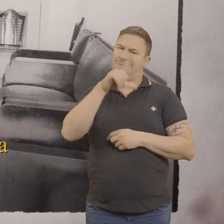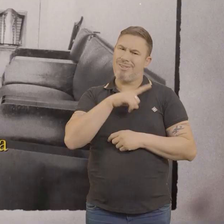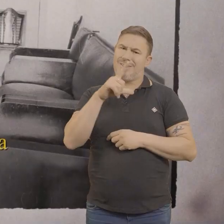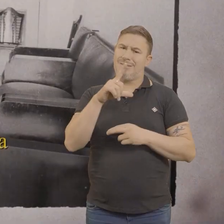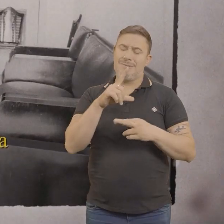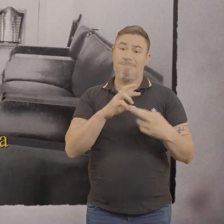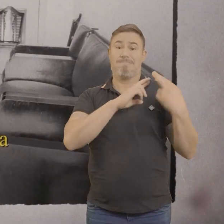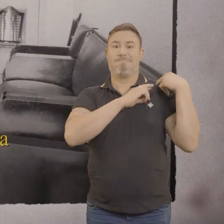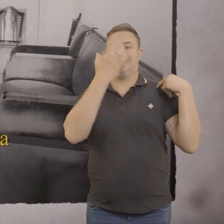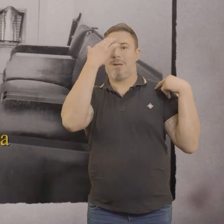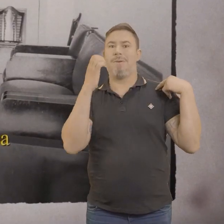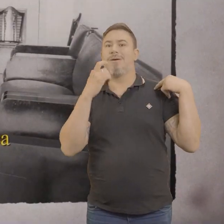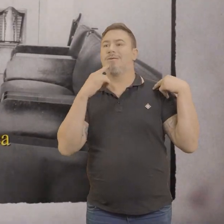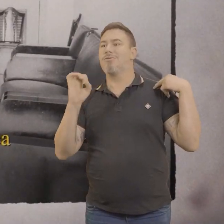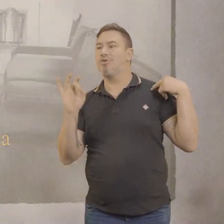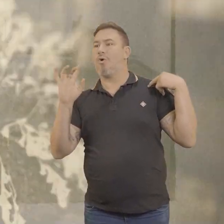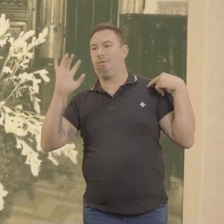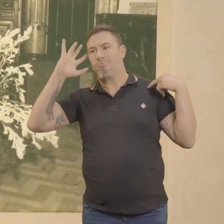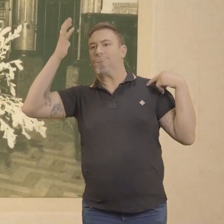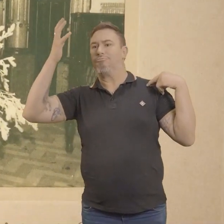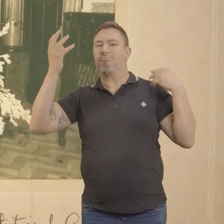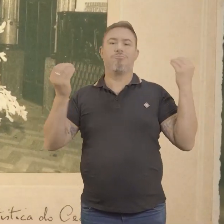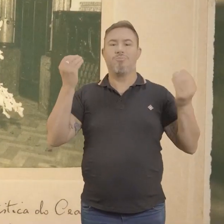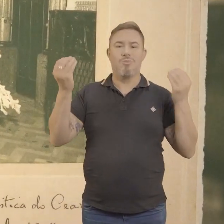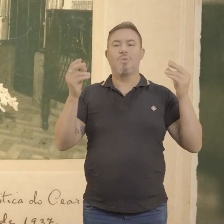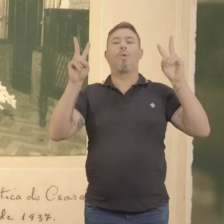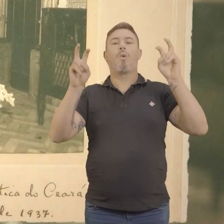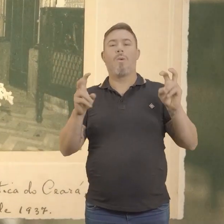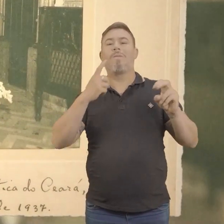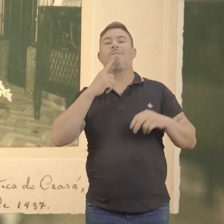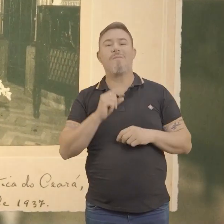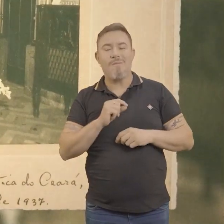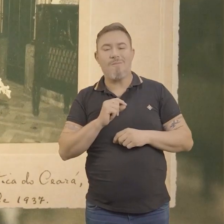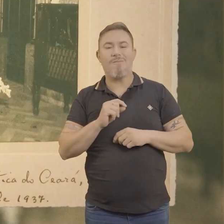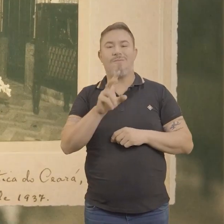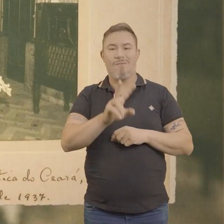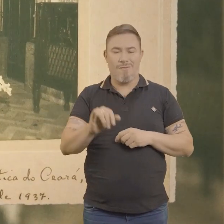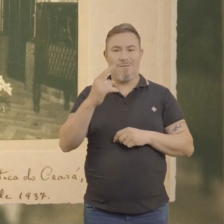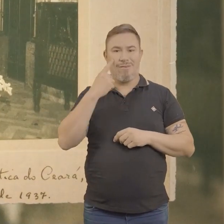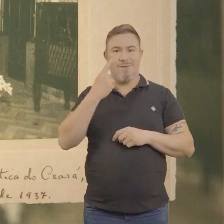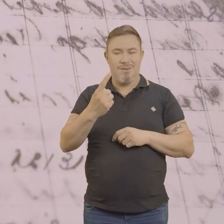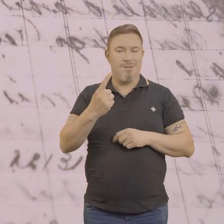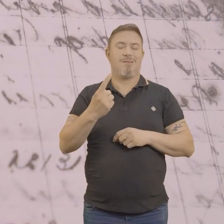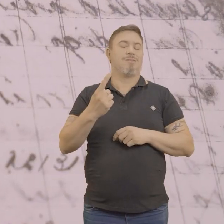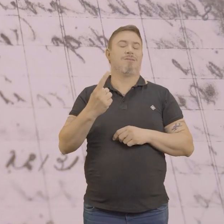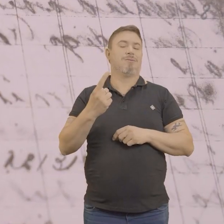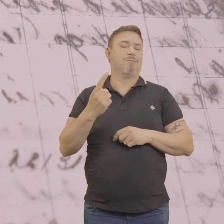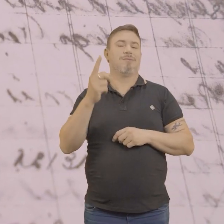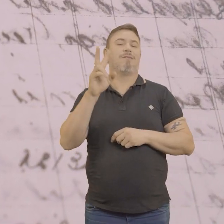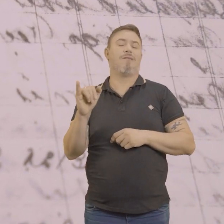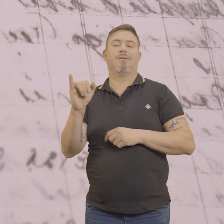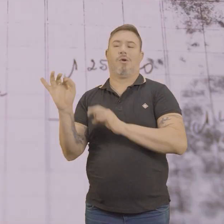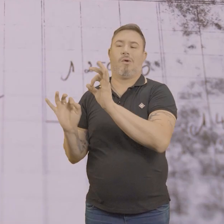de decidir praticamente sozinho, né, sobre quem viria, os concertos que teriam, o que seria